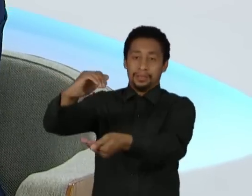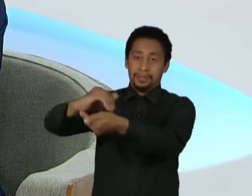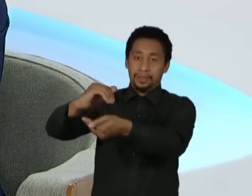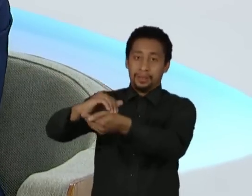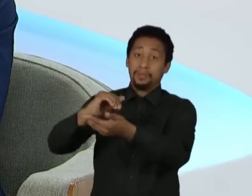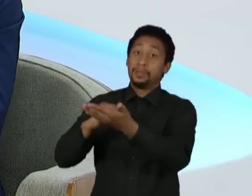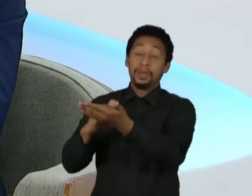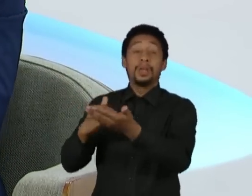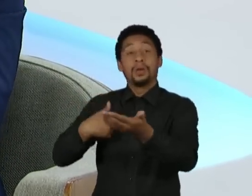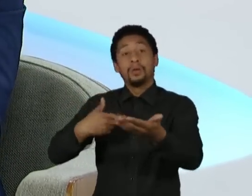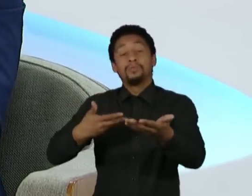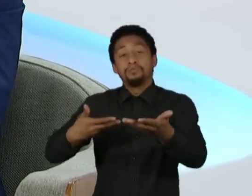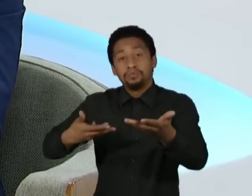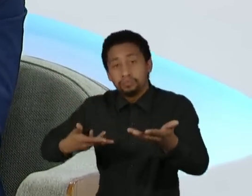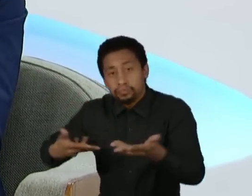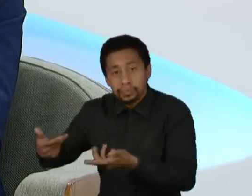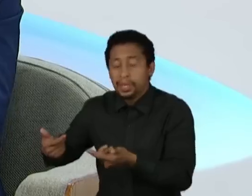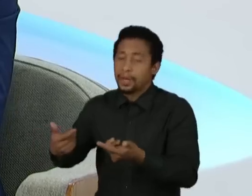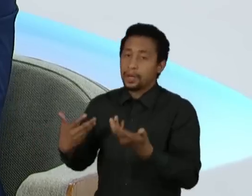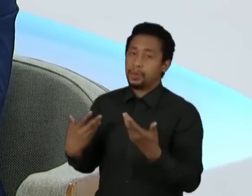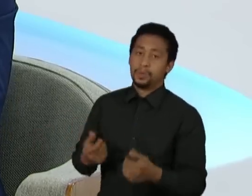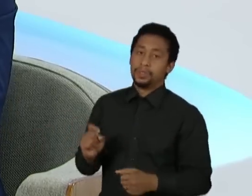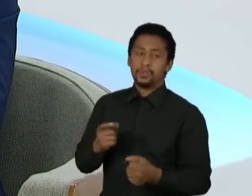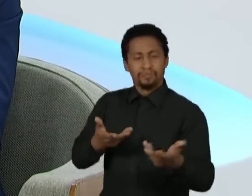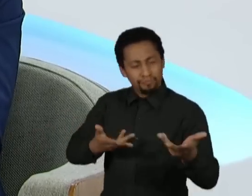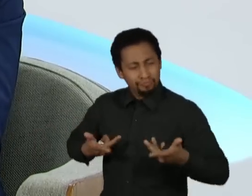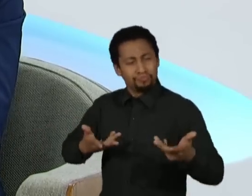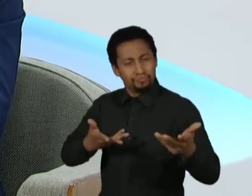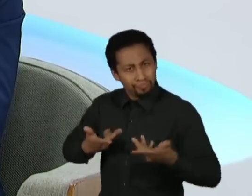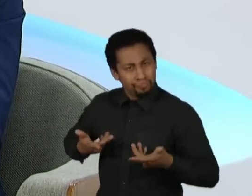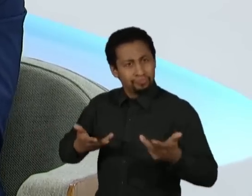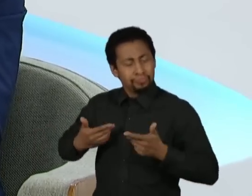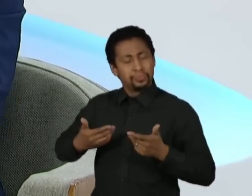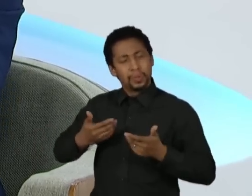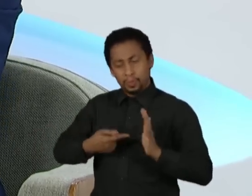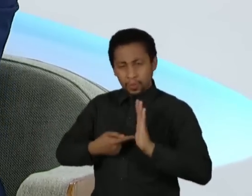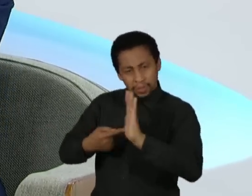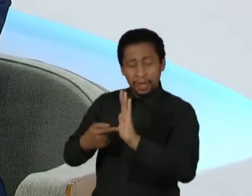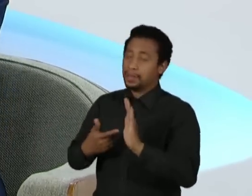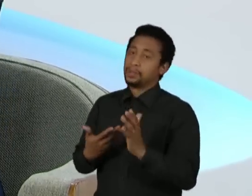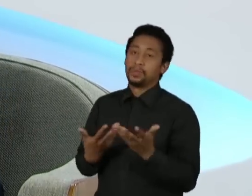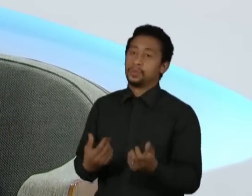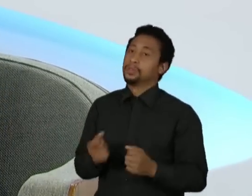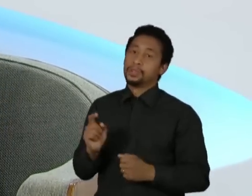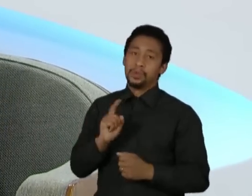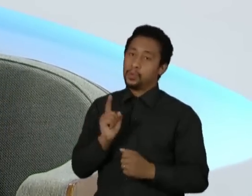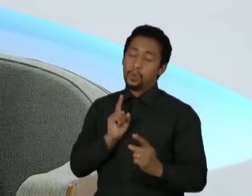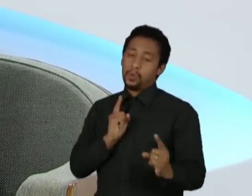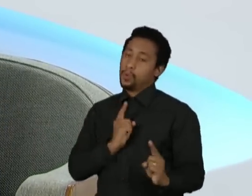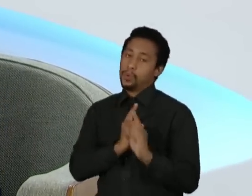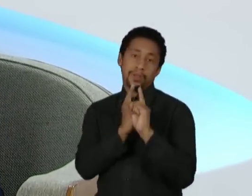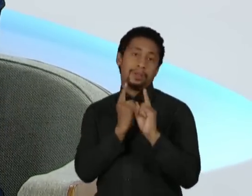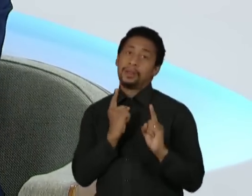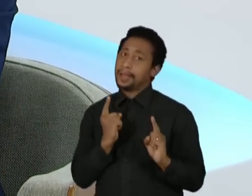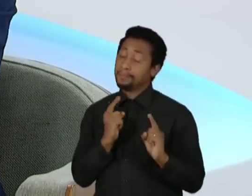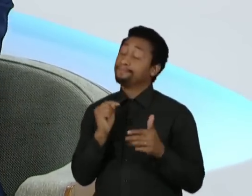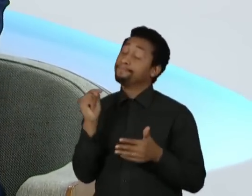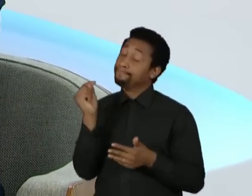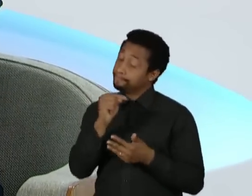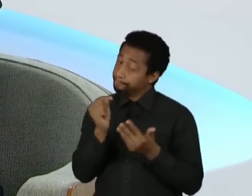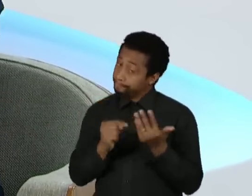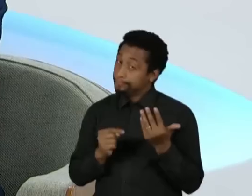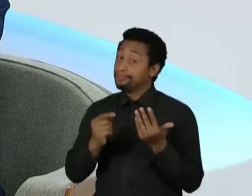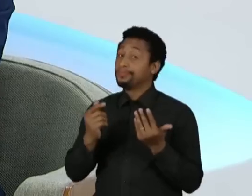não me recebeu, mesmo a gente ter pedido várias vezes para ser recebido, para apresentar nosso caso. Você tem uma série de atipicidades, uma série